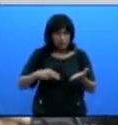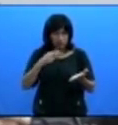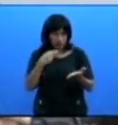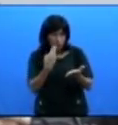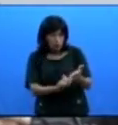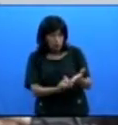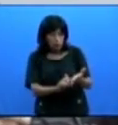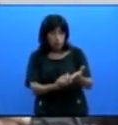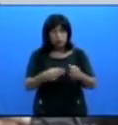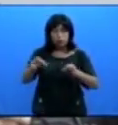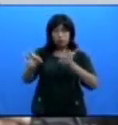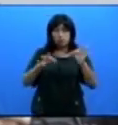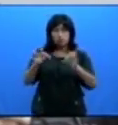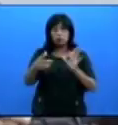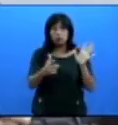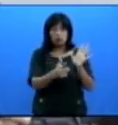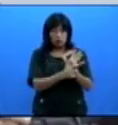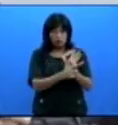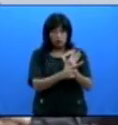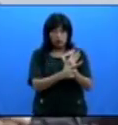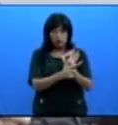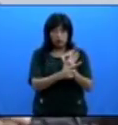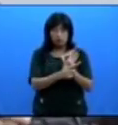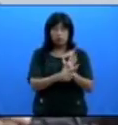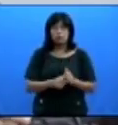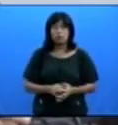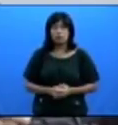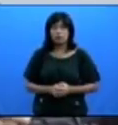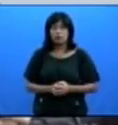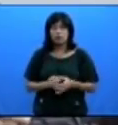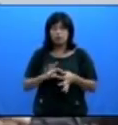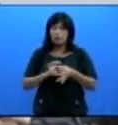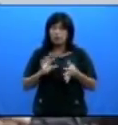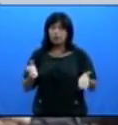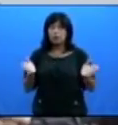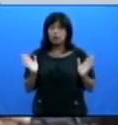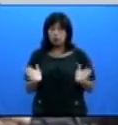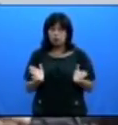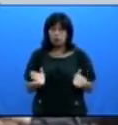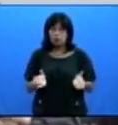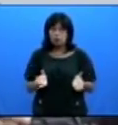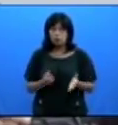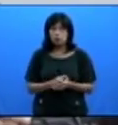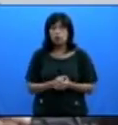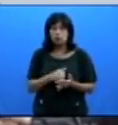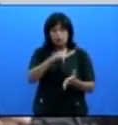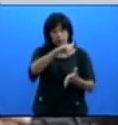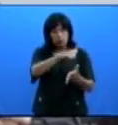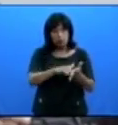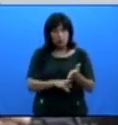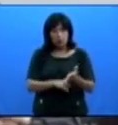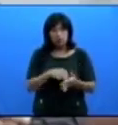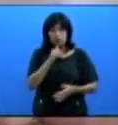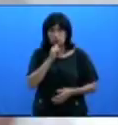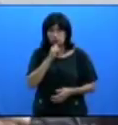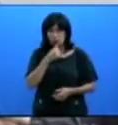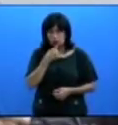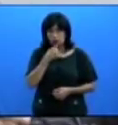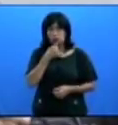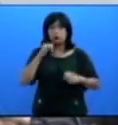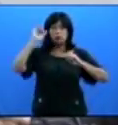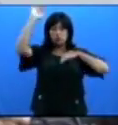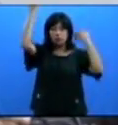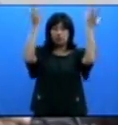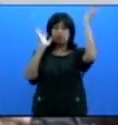os projetos de lei e resolução para objeto de deliberação, bem como os requerimentos de pesar, de